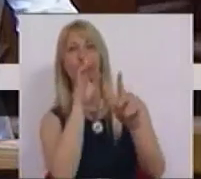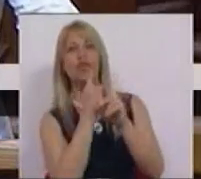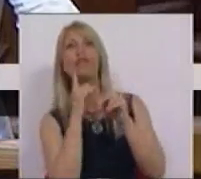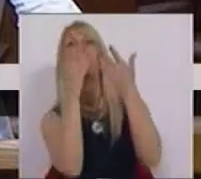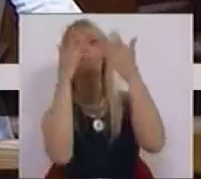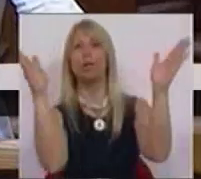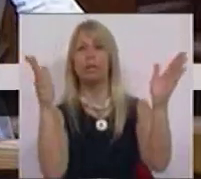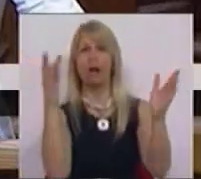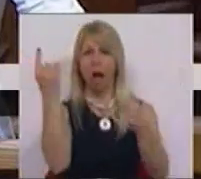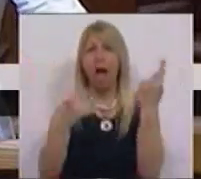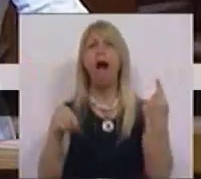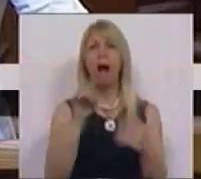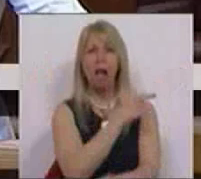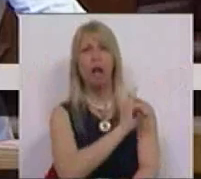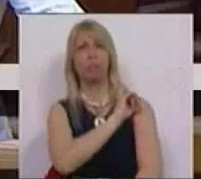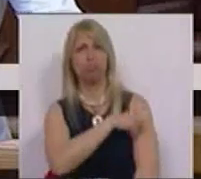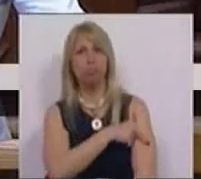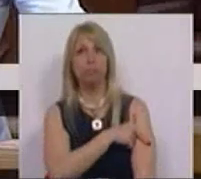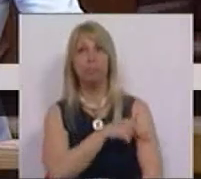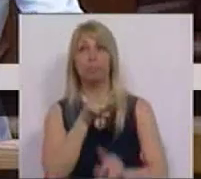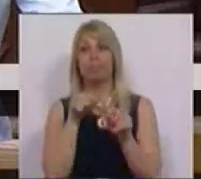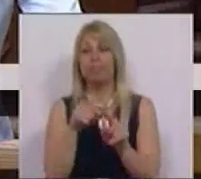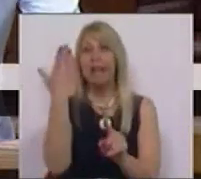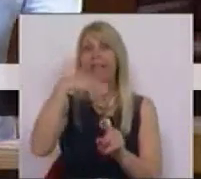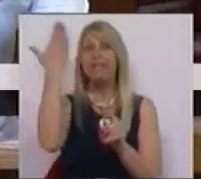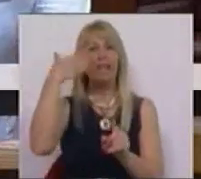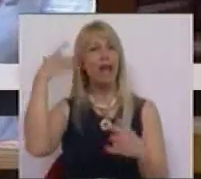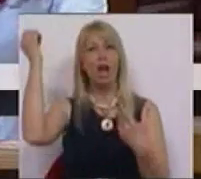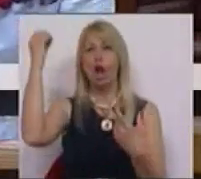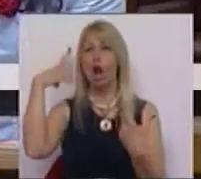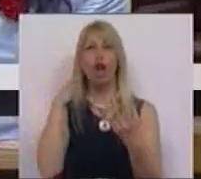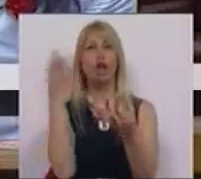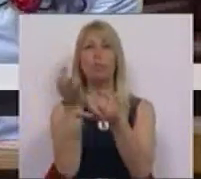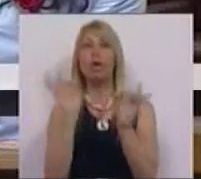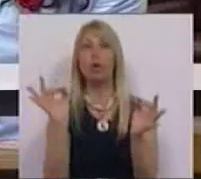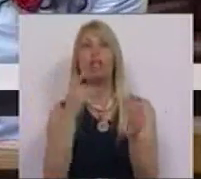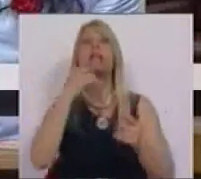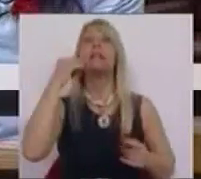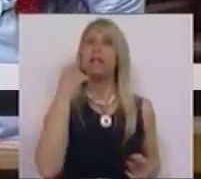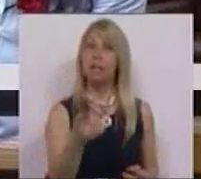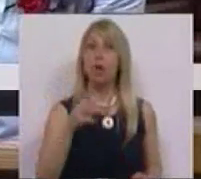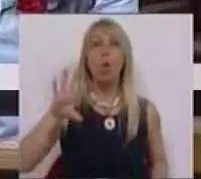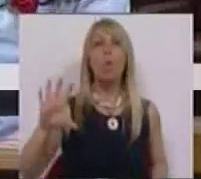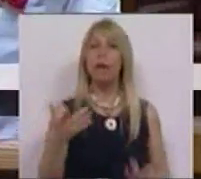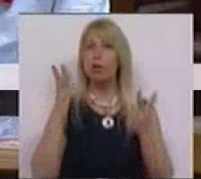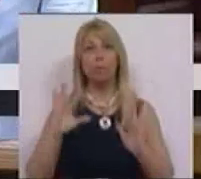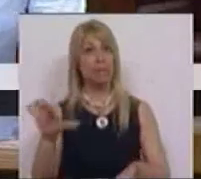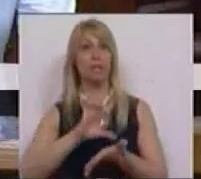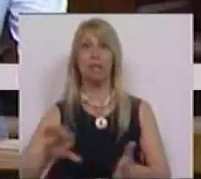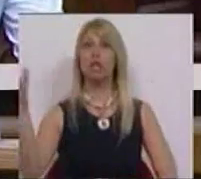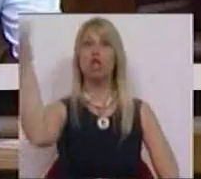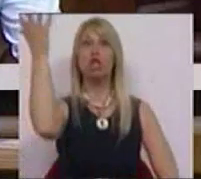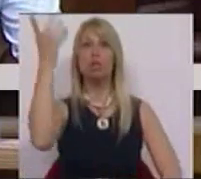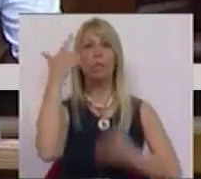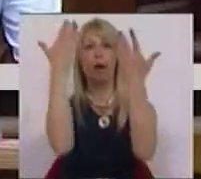atreve então, na evocação deste dia luminoso, a dizer que este país deve desistir de ser soberano na